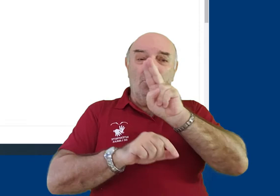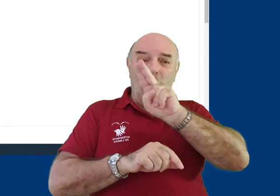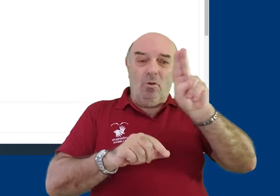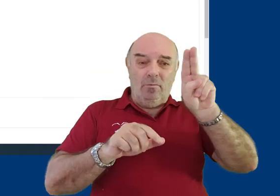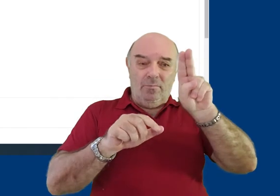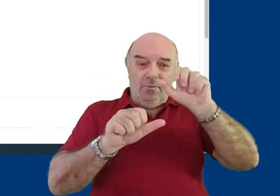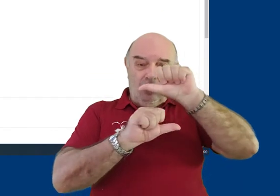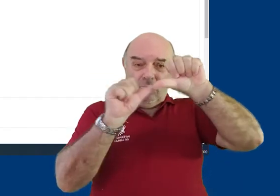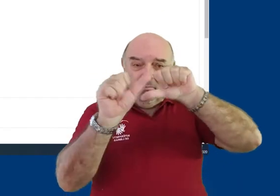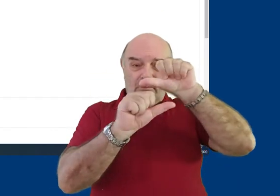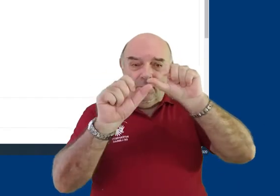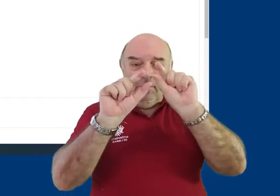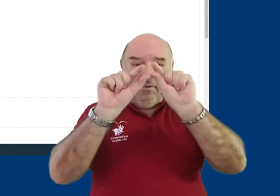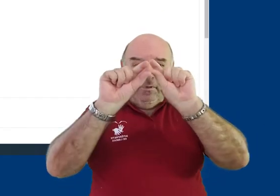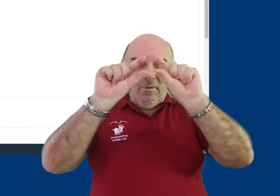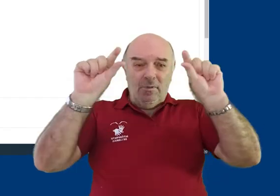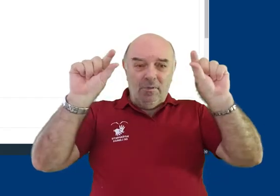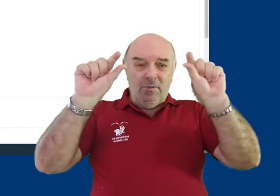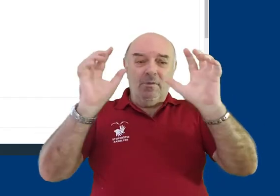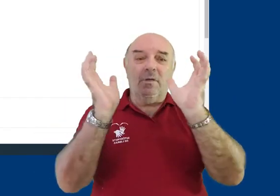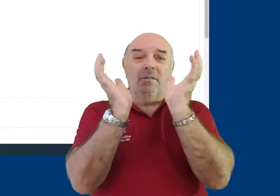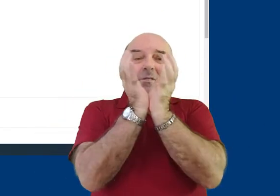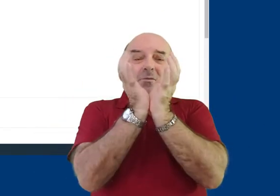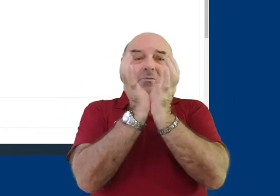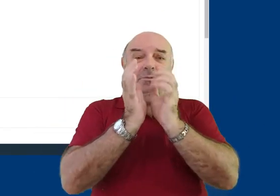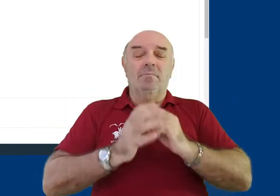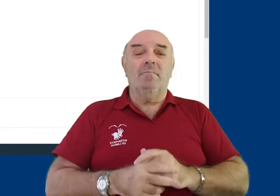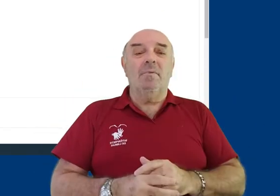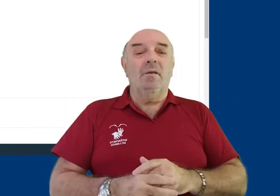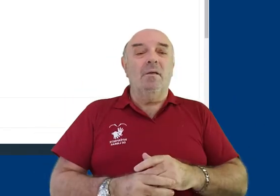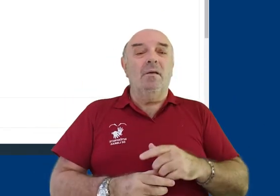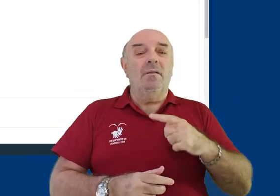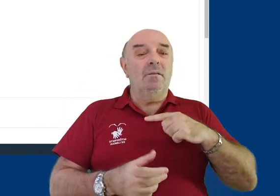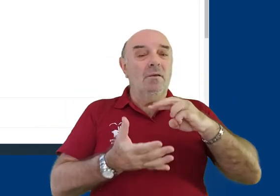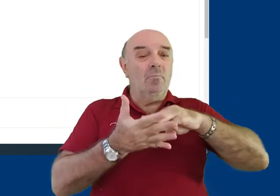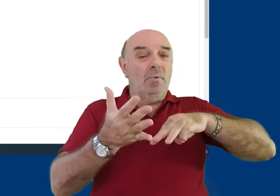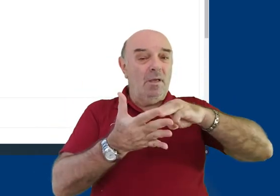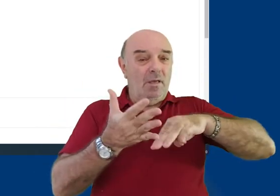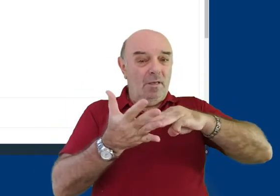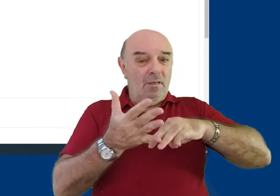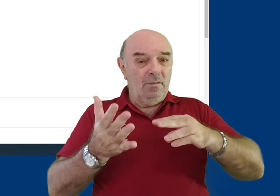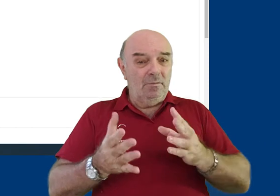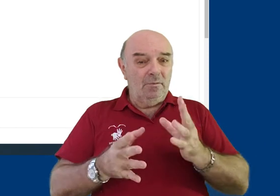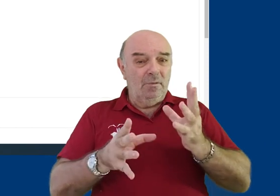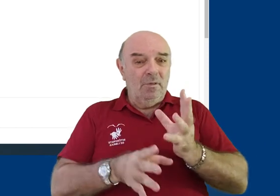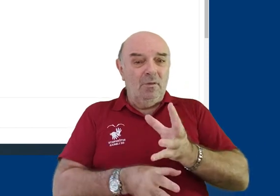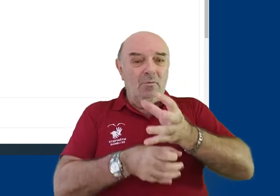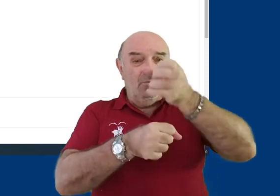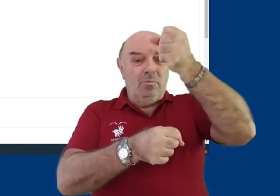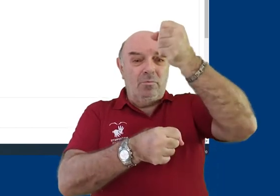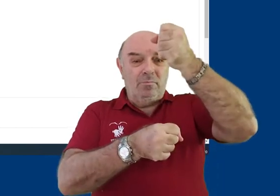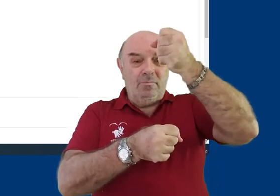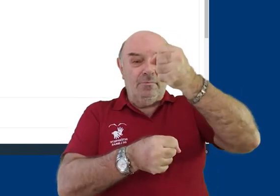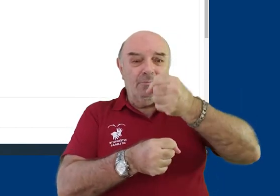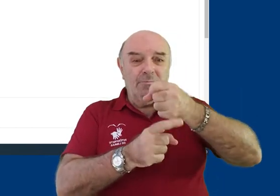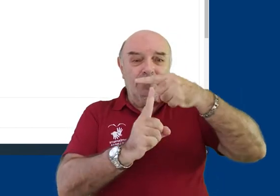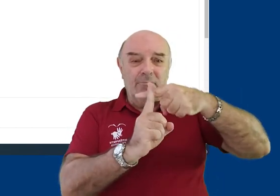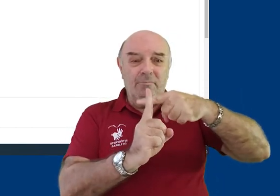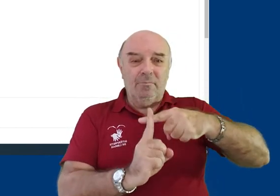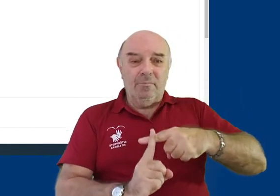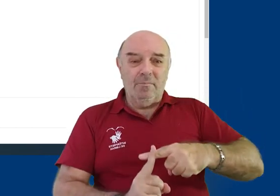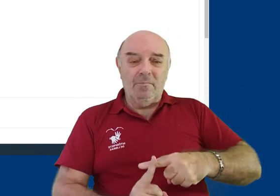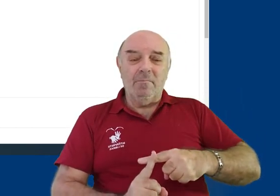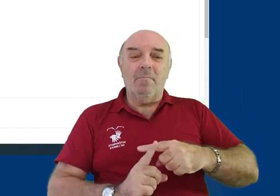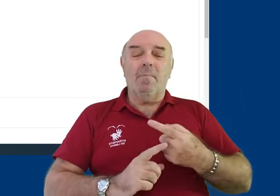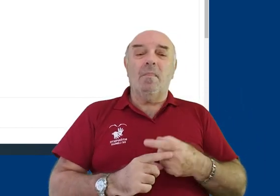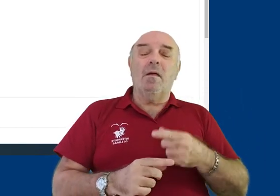para esta categoria. Reparem que ele tem um método de agregação. Podemos deixar esse método como média